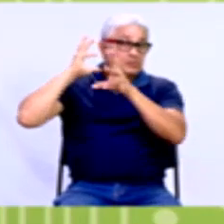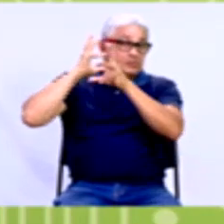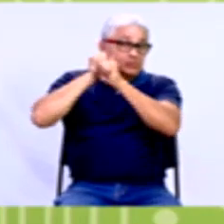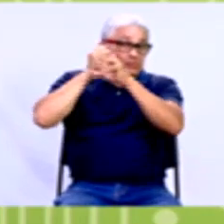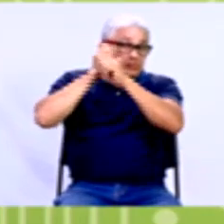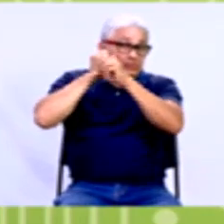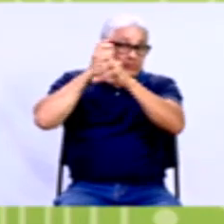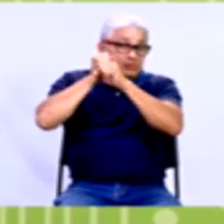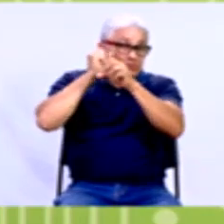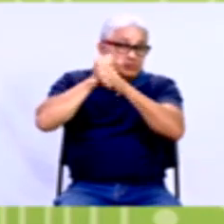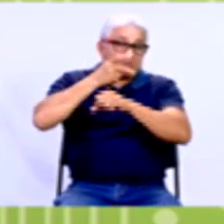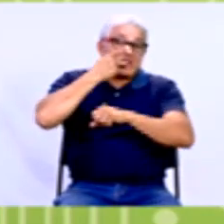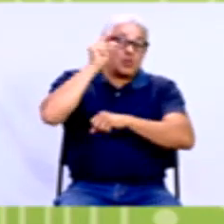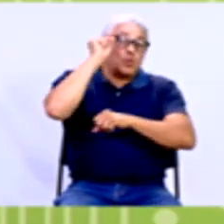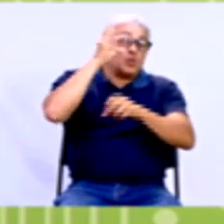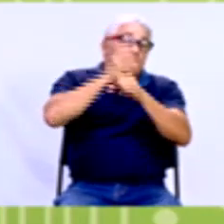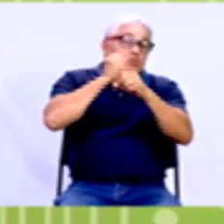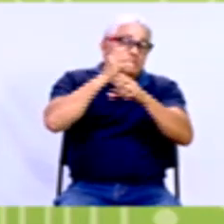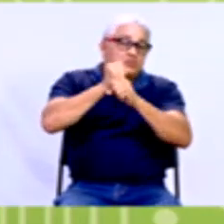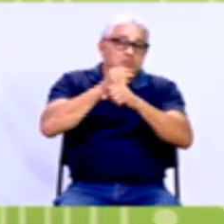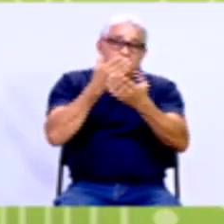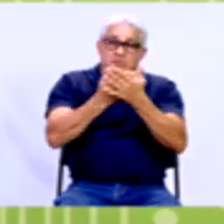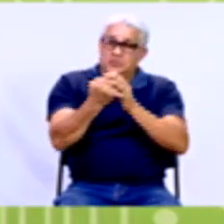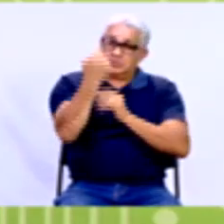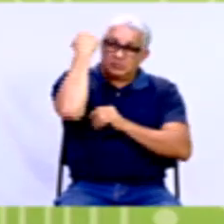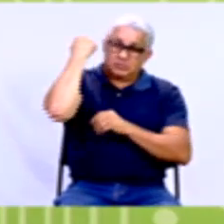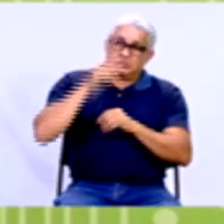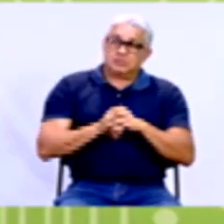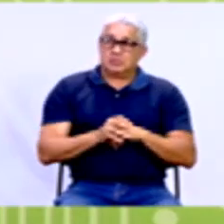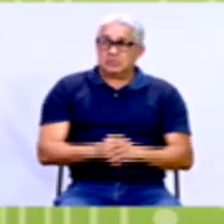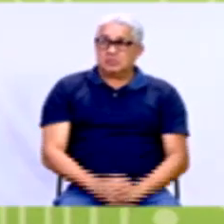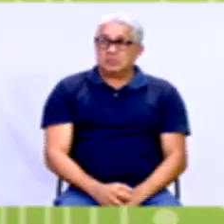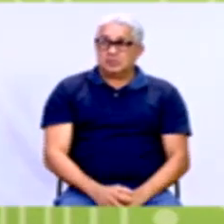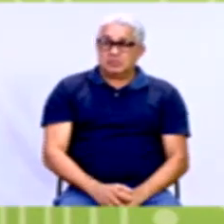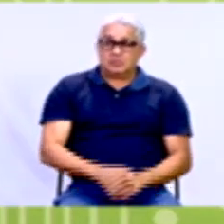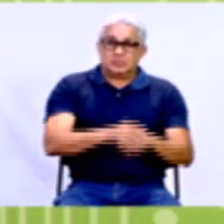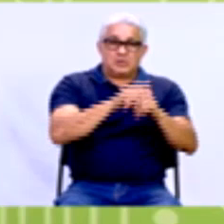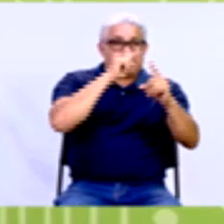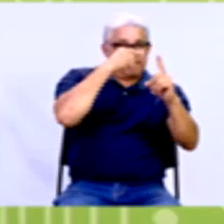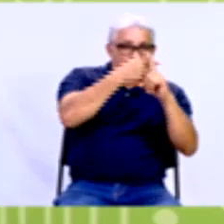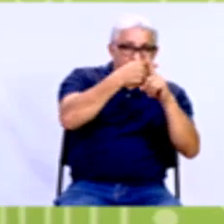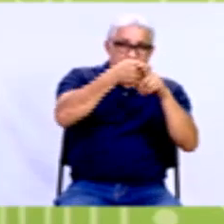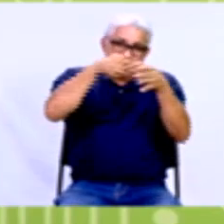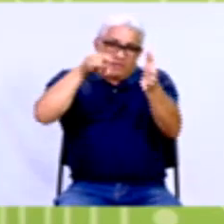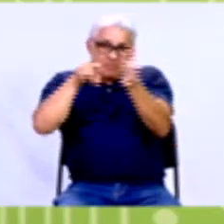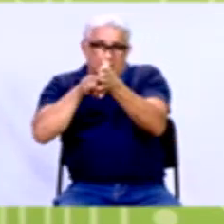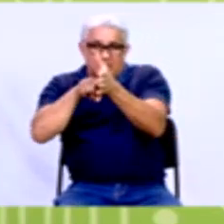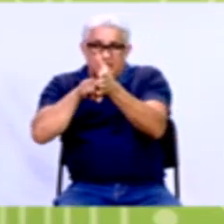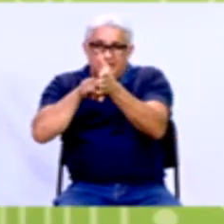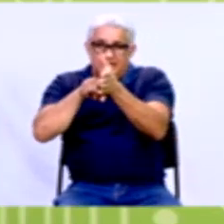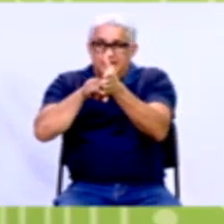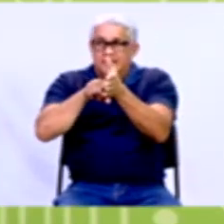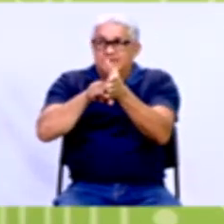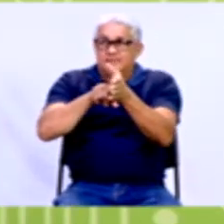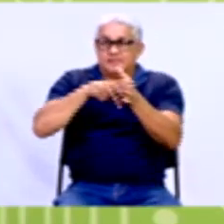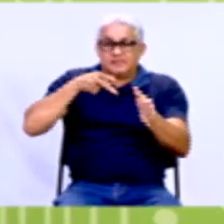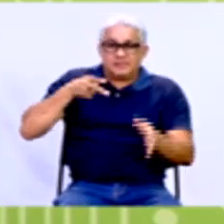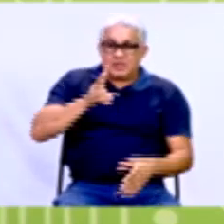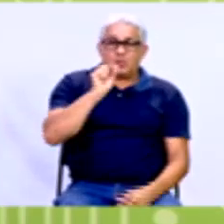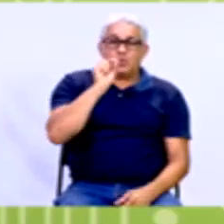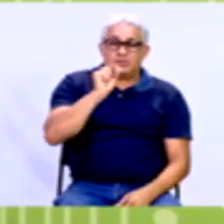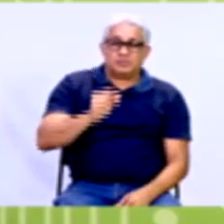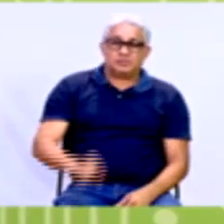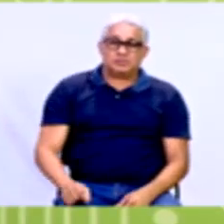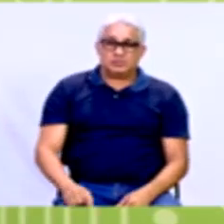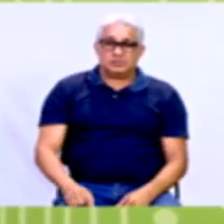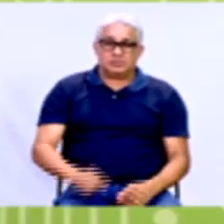falou na nossa aula passada. Quando a correlação é positiva, quando é negativa, quando ela sempre está... Quanto